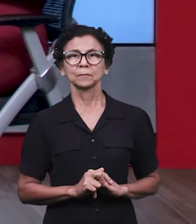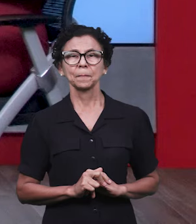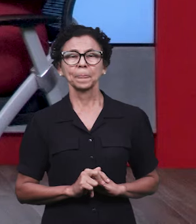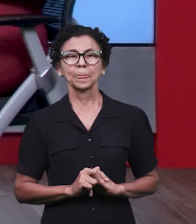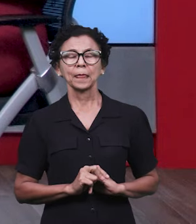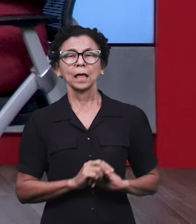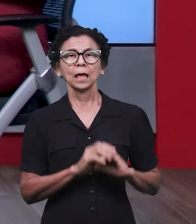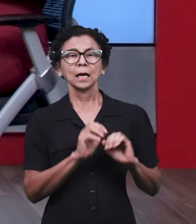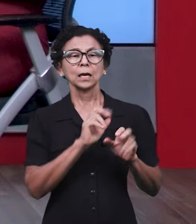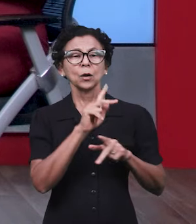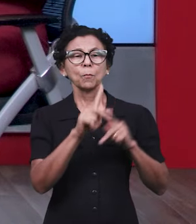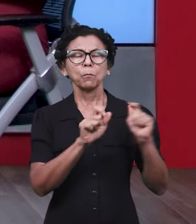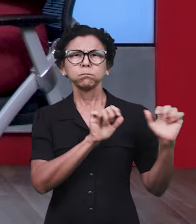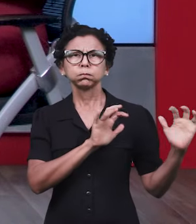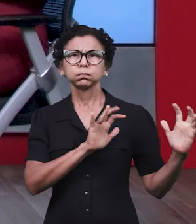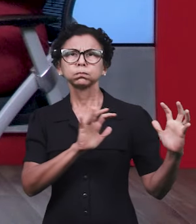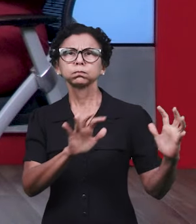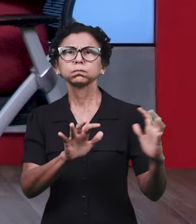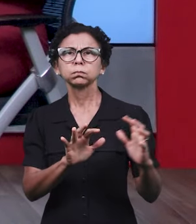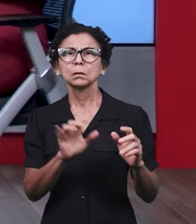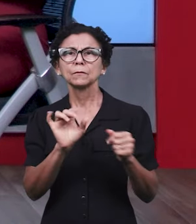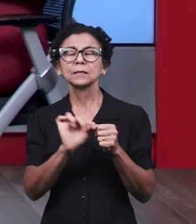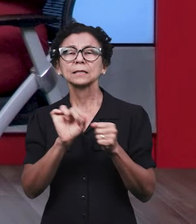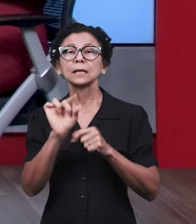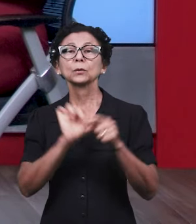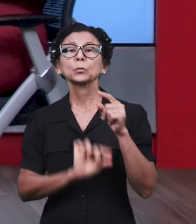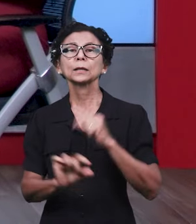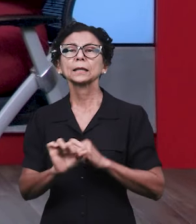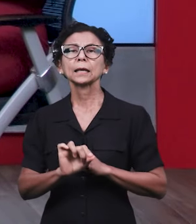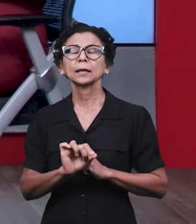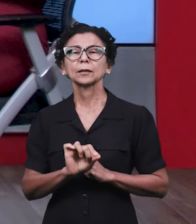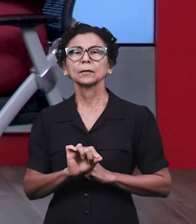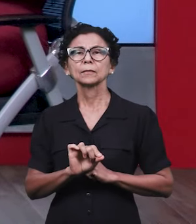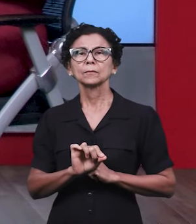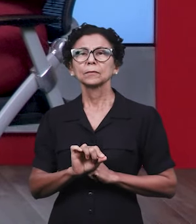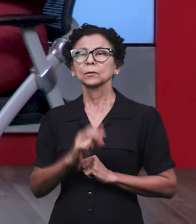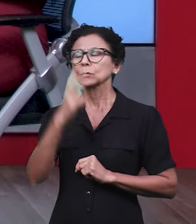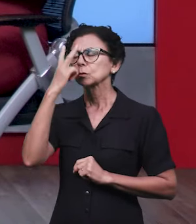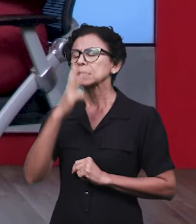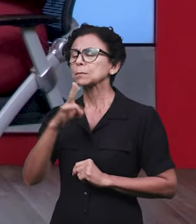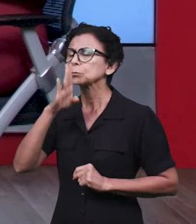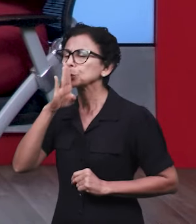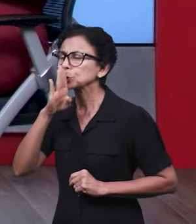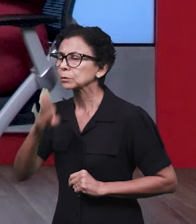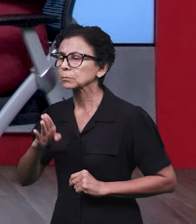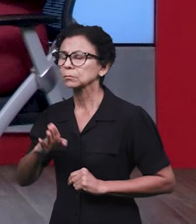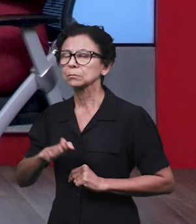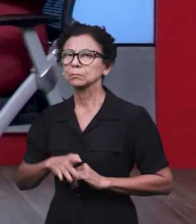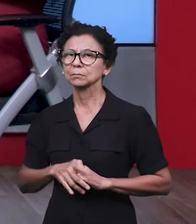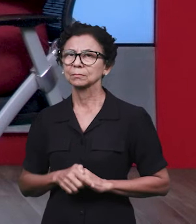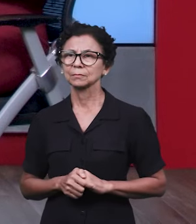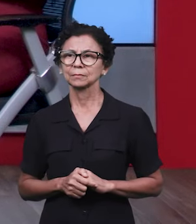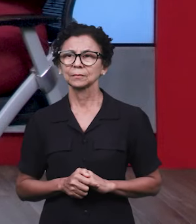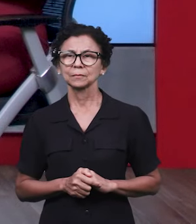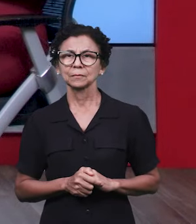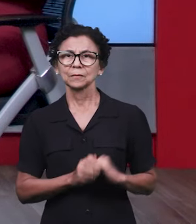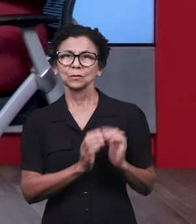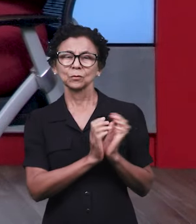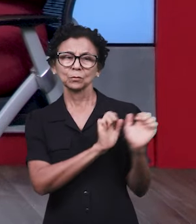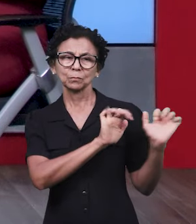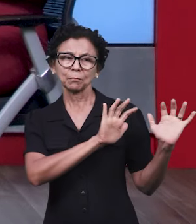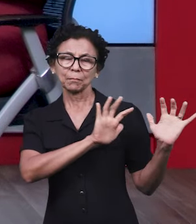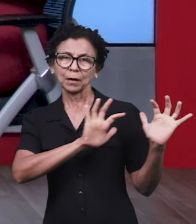para eles, a deficiência era para ser isolado. Mas olha que coisa maravilhosa que Jesus